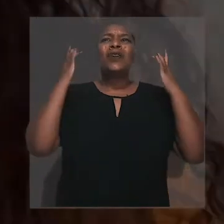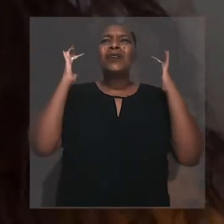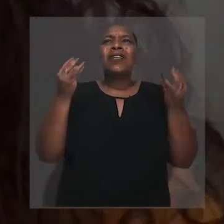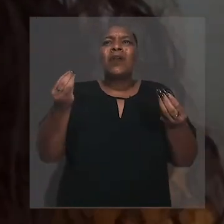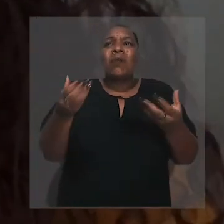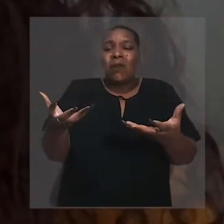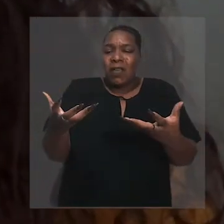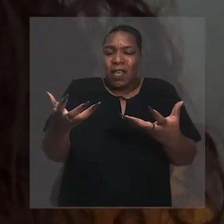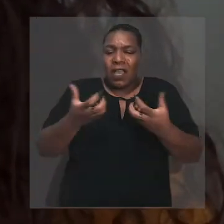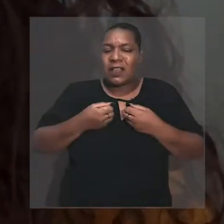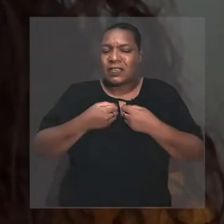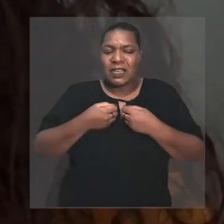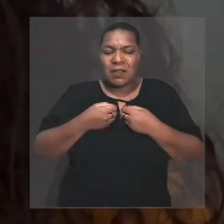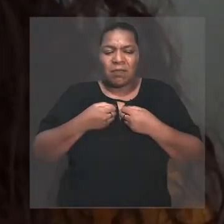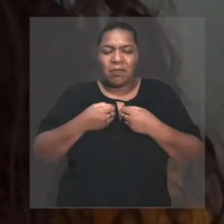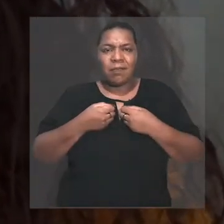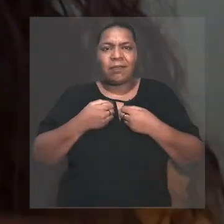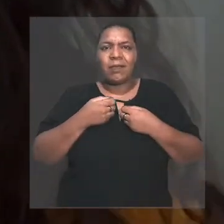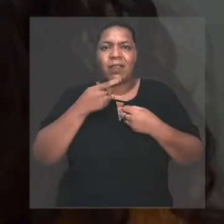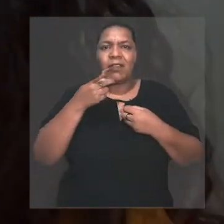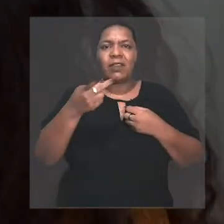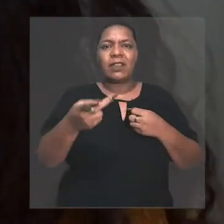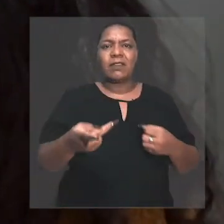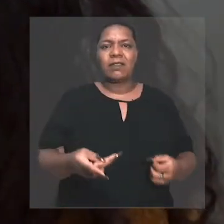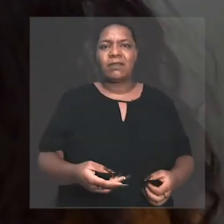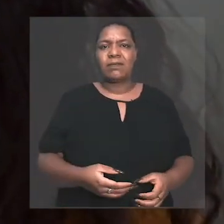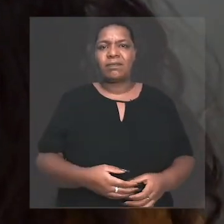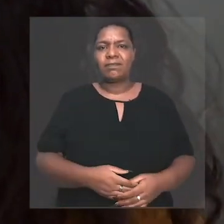eu só não sei como receber o que você tá falando.